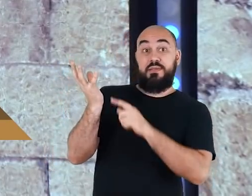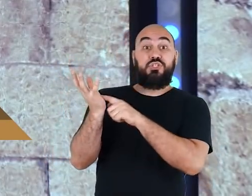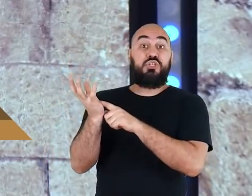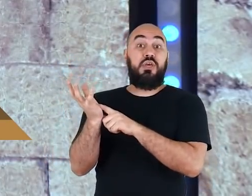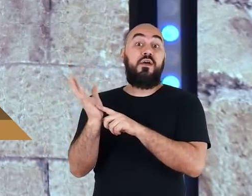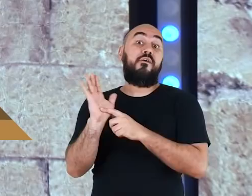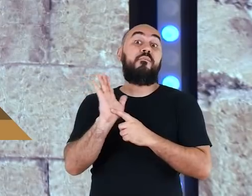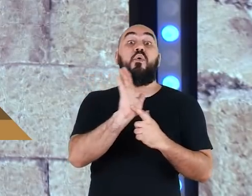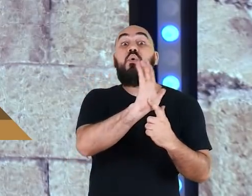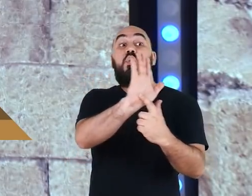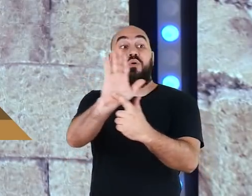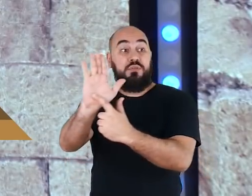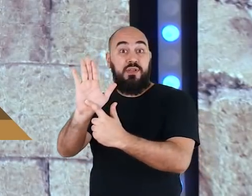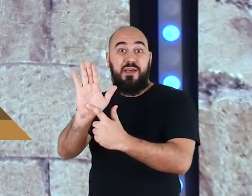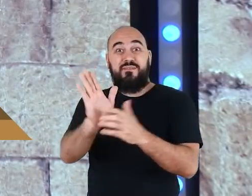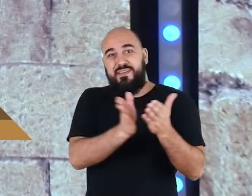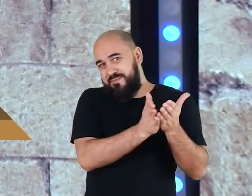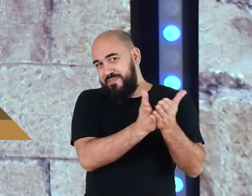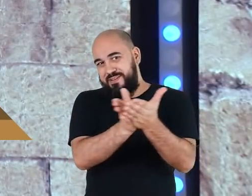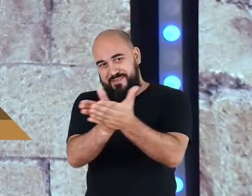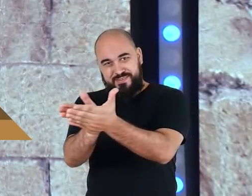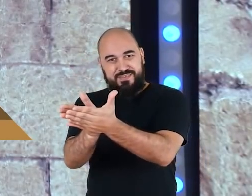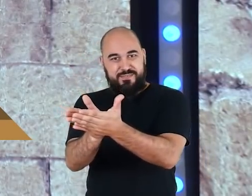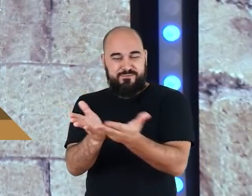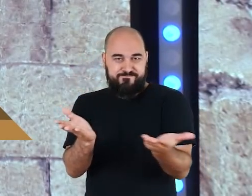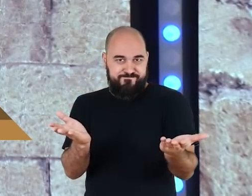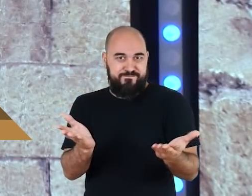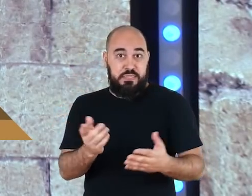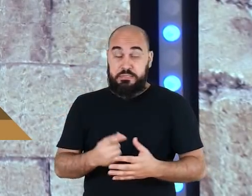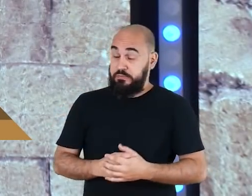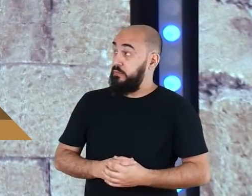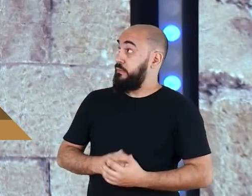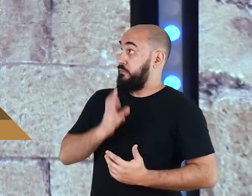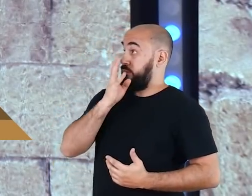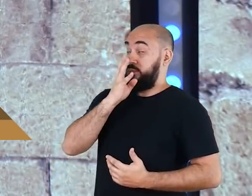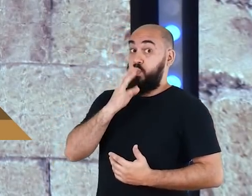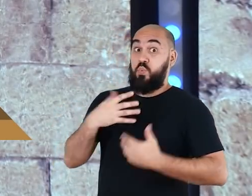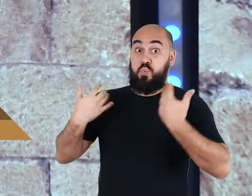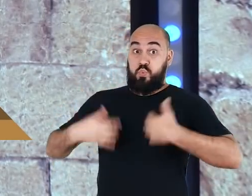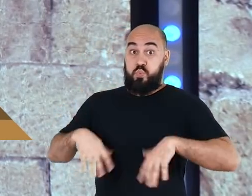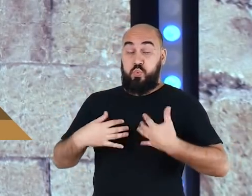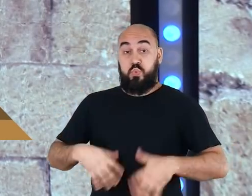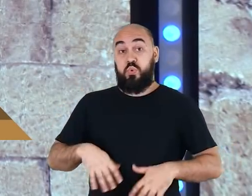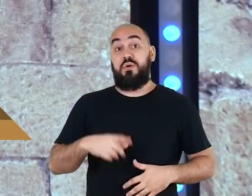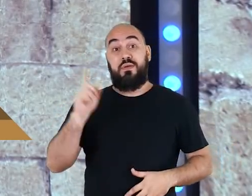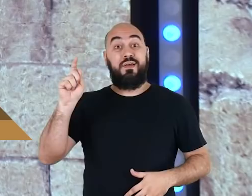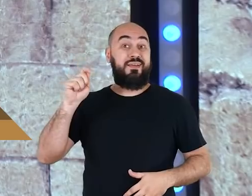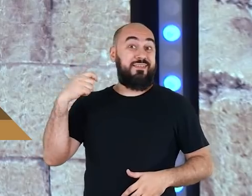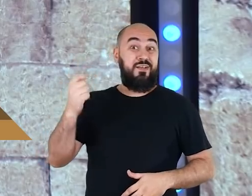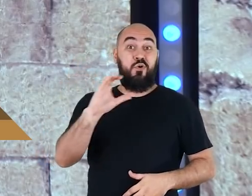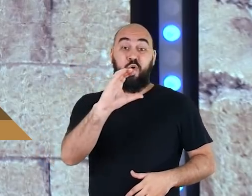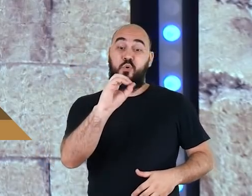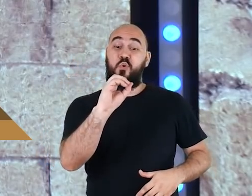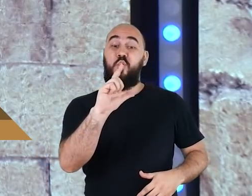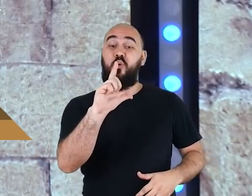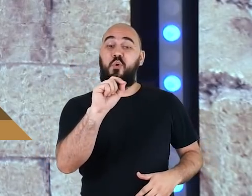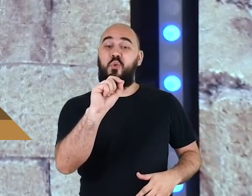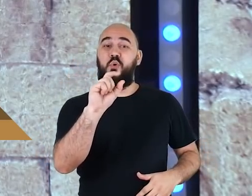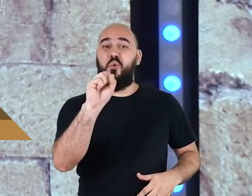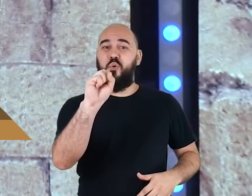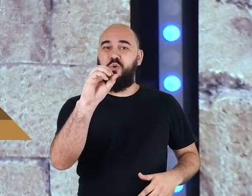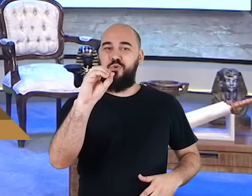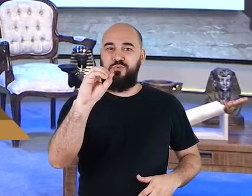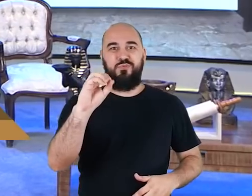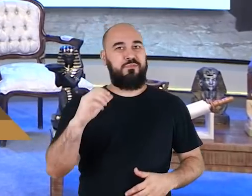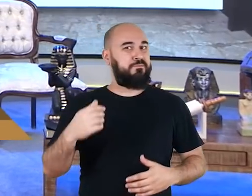vocês, guiava as embarcações durante a noite. Realmente era um colosso, por isso era chamada de Colosso de